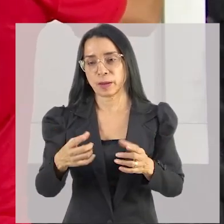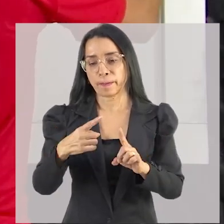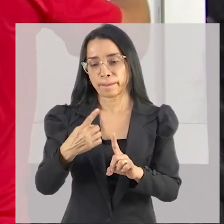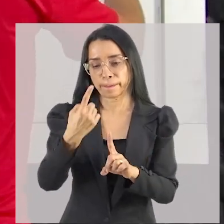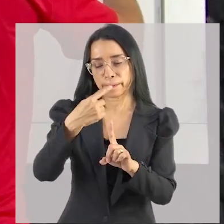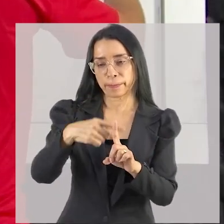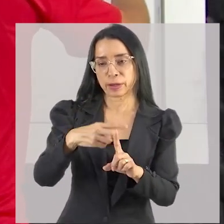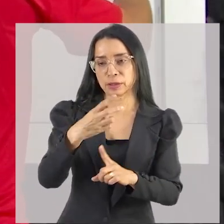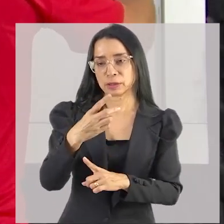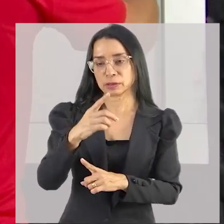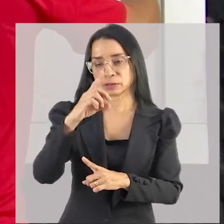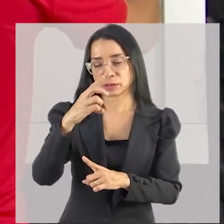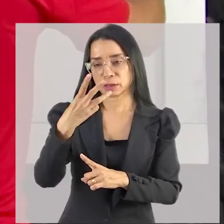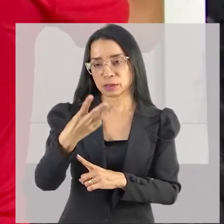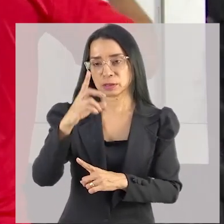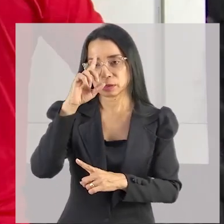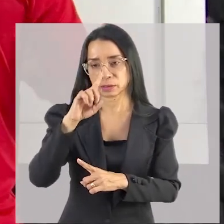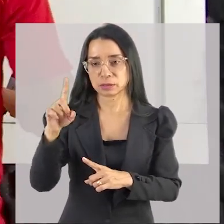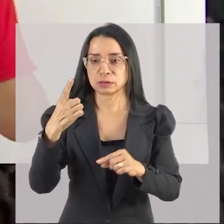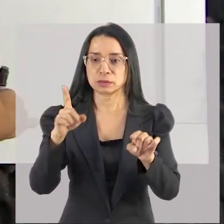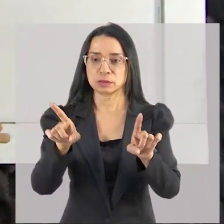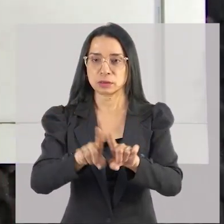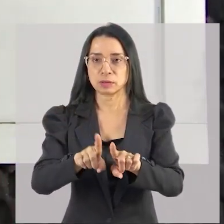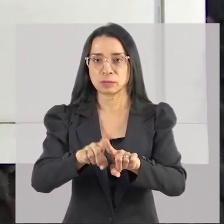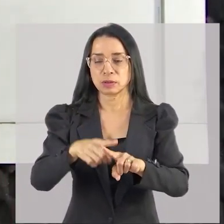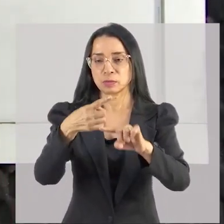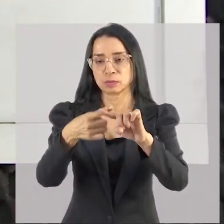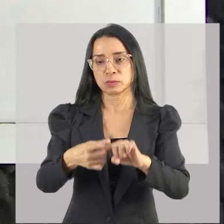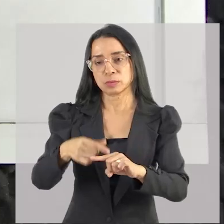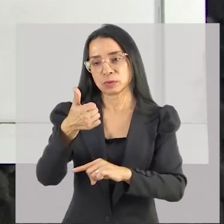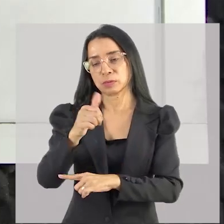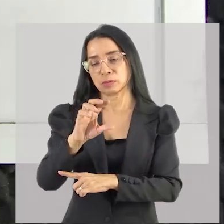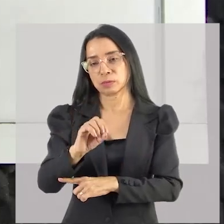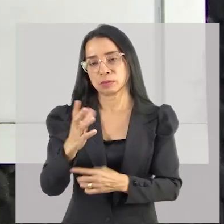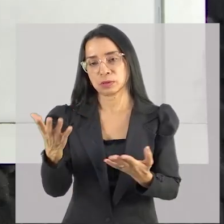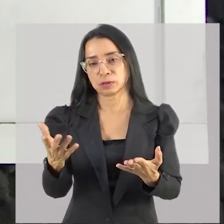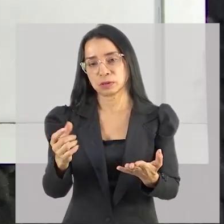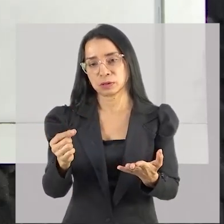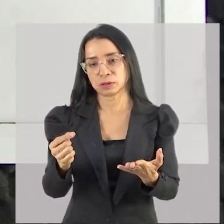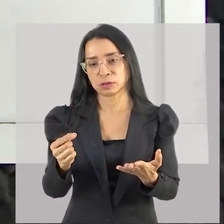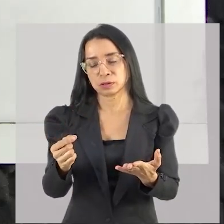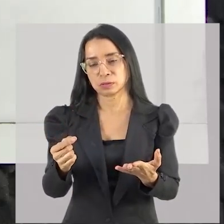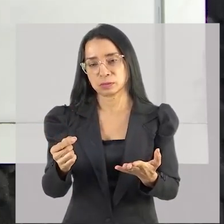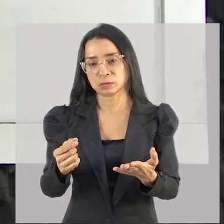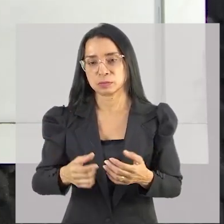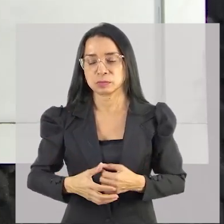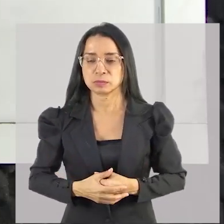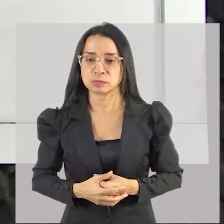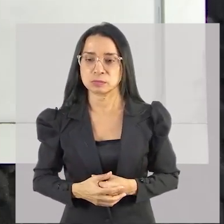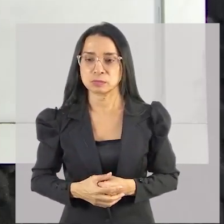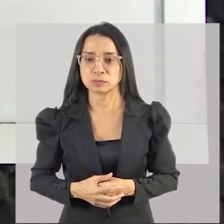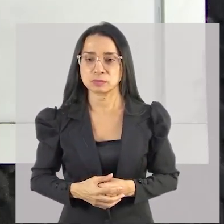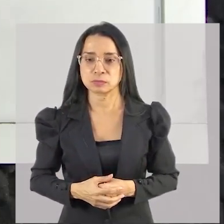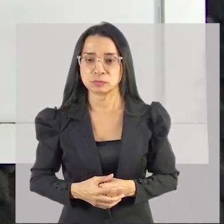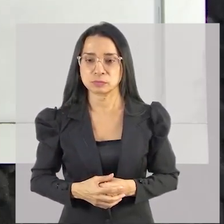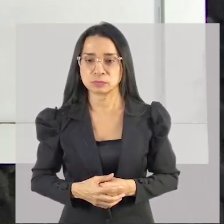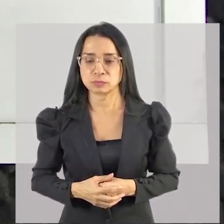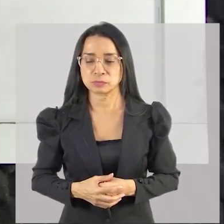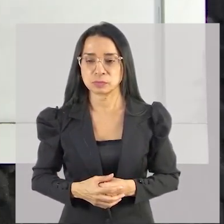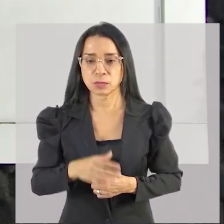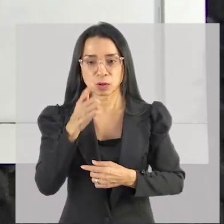mais 3 dias e também eu tenho que multiplicar o quê? Por 10. Na hora que eu multiplico por 10, ó,